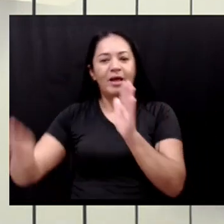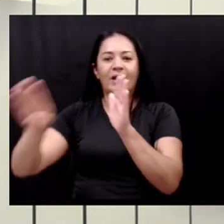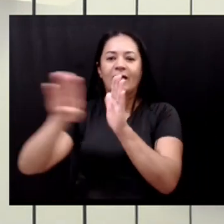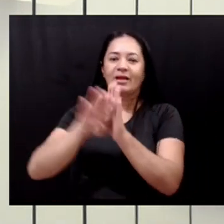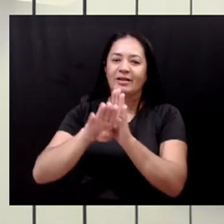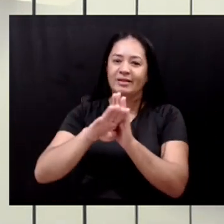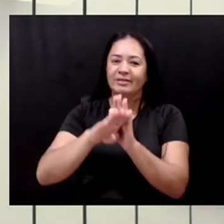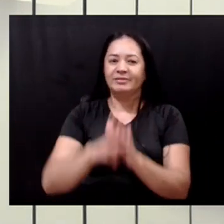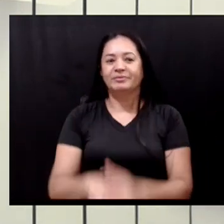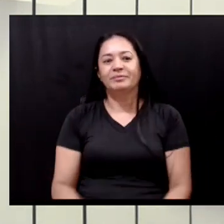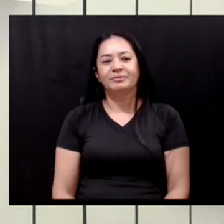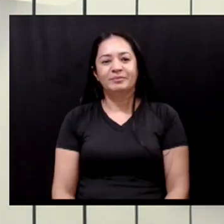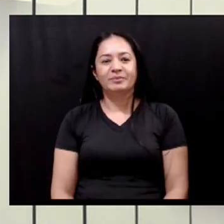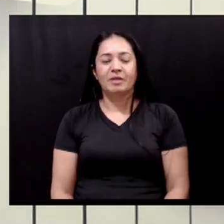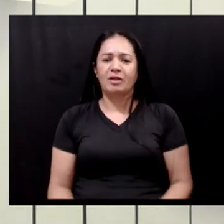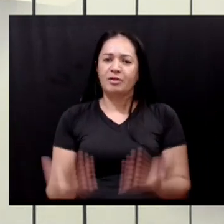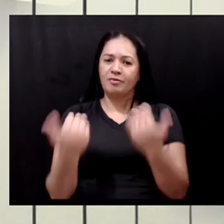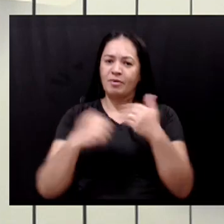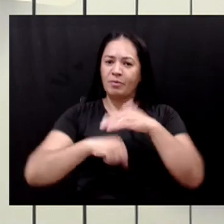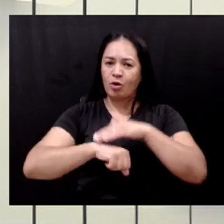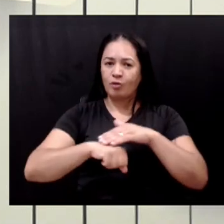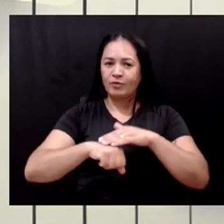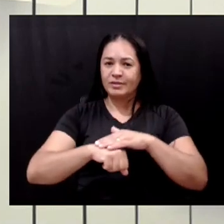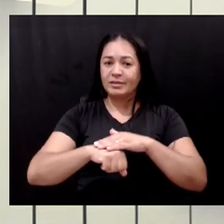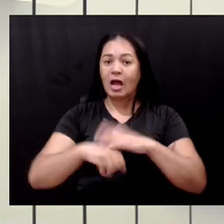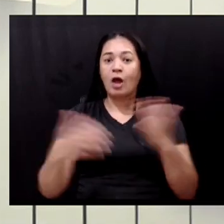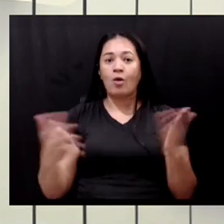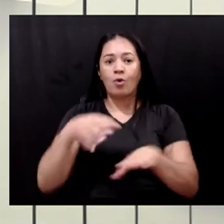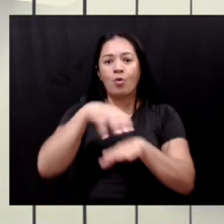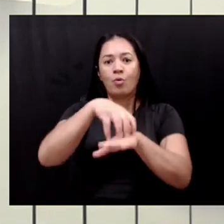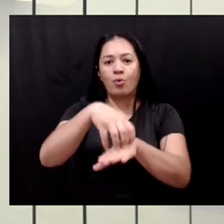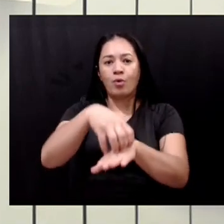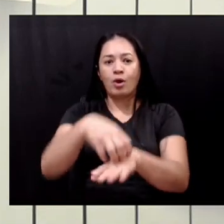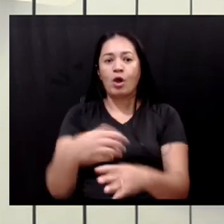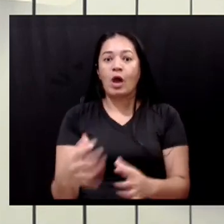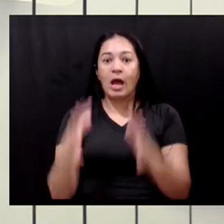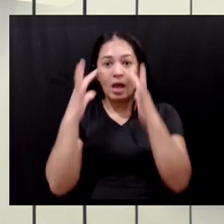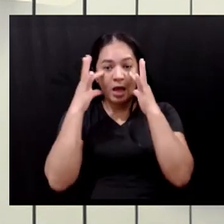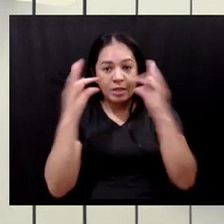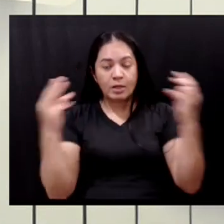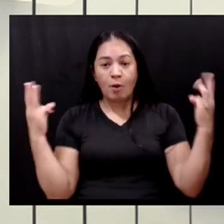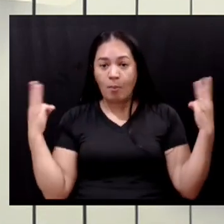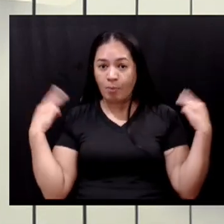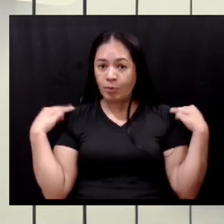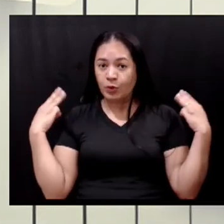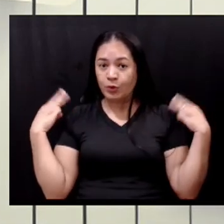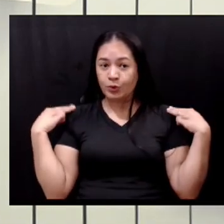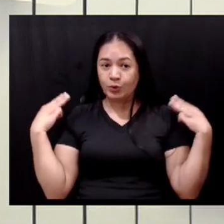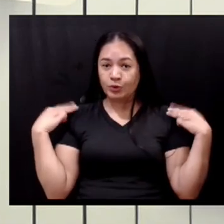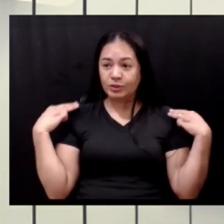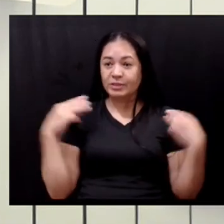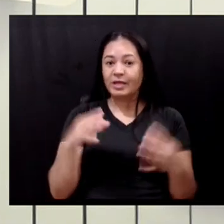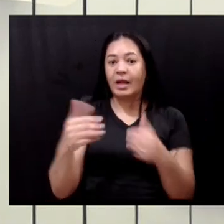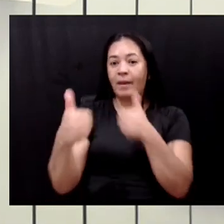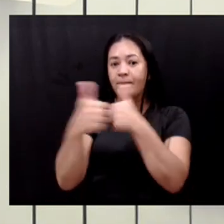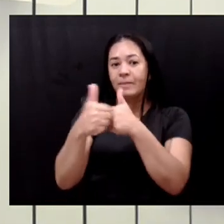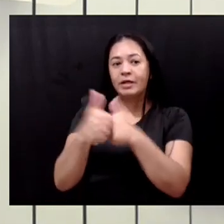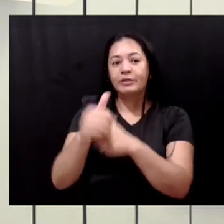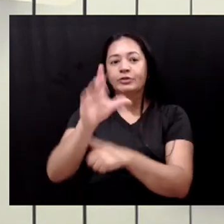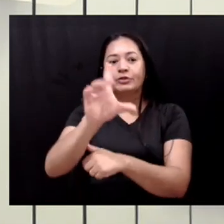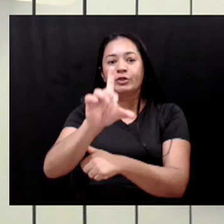Vamos falar sobre trânsito agora. Atenção em motoristas que circulam ali pela região do DIC 4, próximo ao Parque Vista